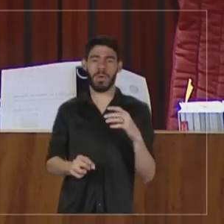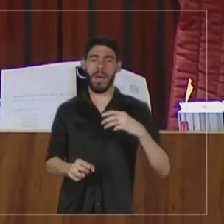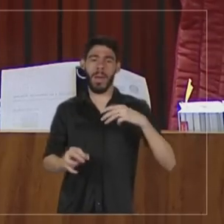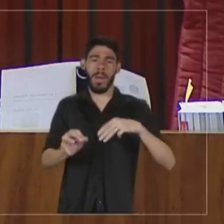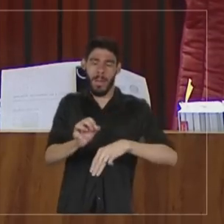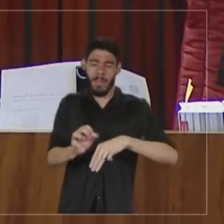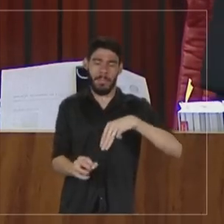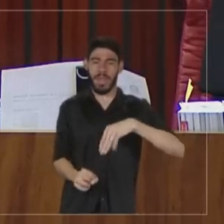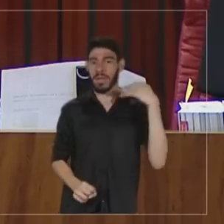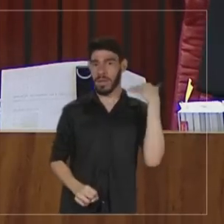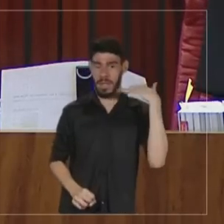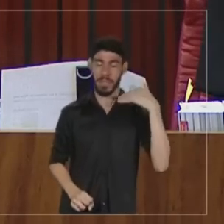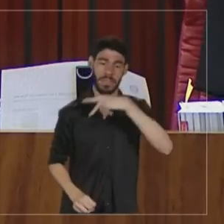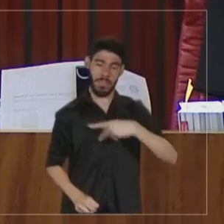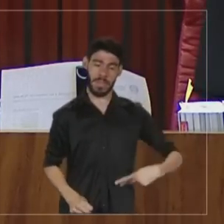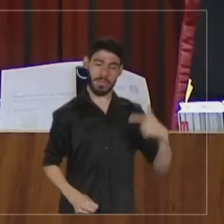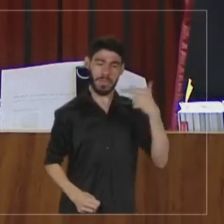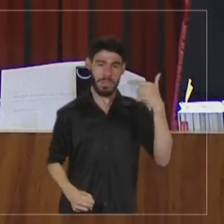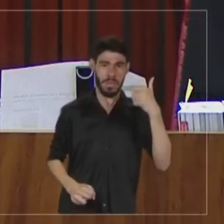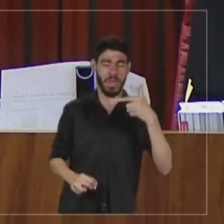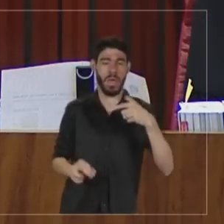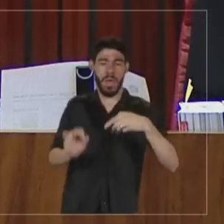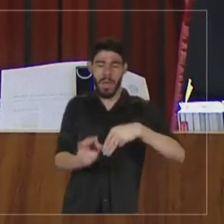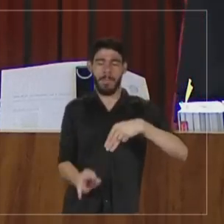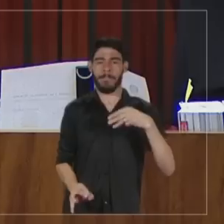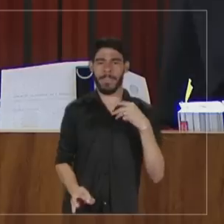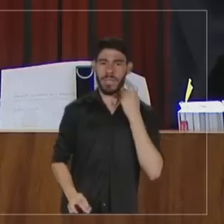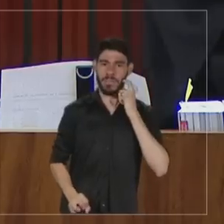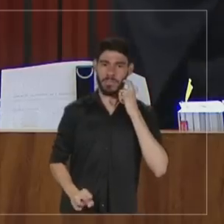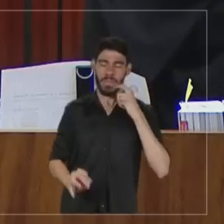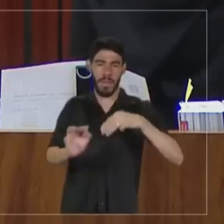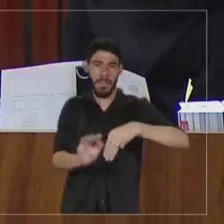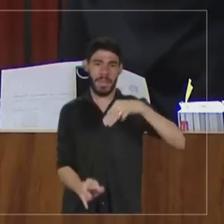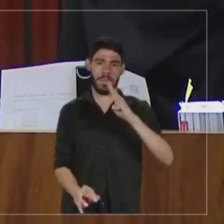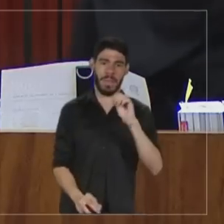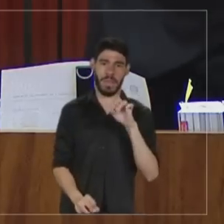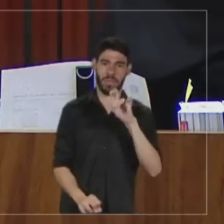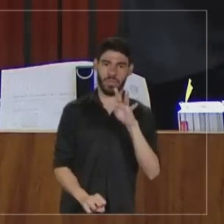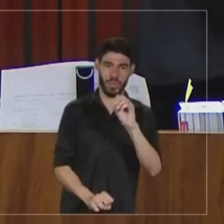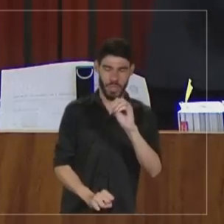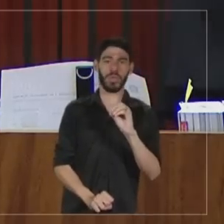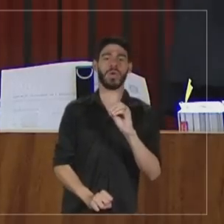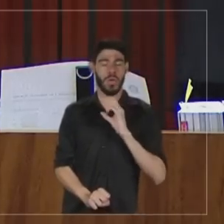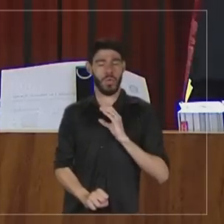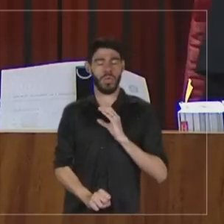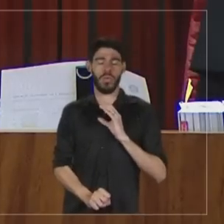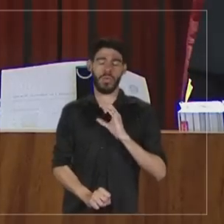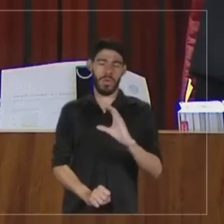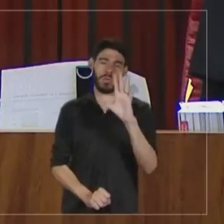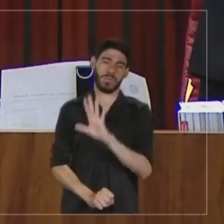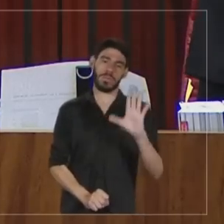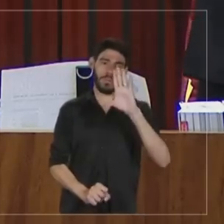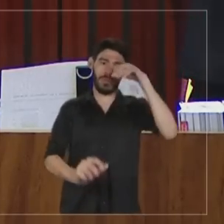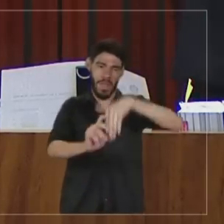votação. A legalidade do encontro foi questionada pelo PDT. Tavares condenou o ex-presidente por abuso de poder político e uso indevido dos meios